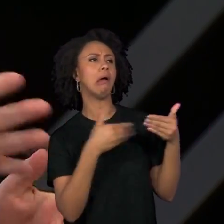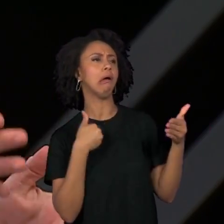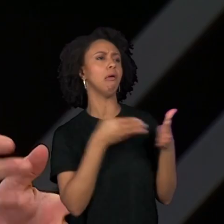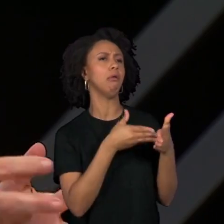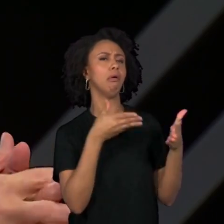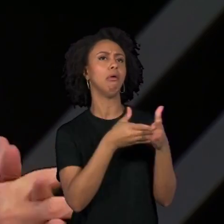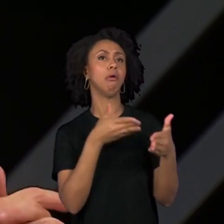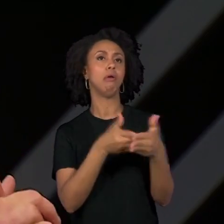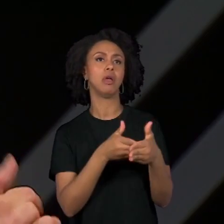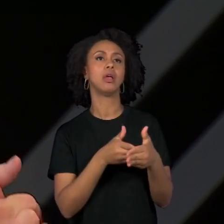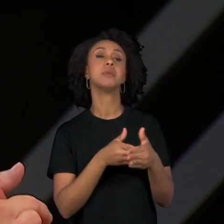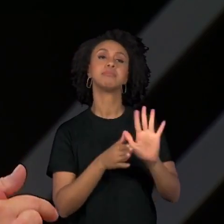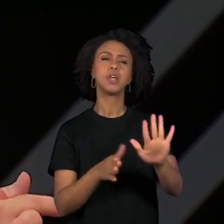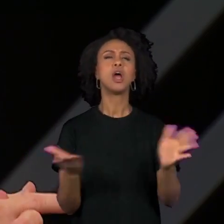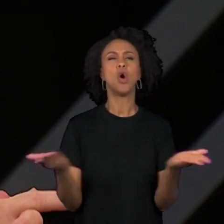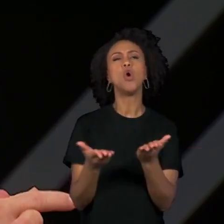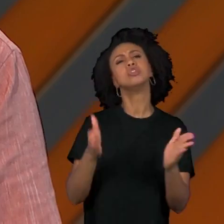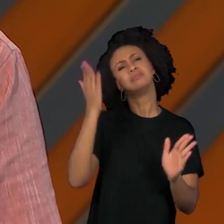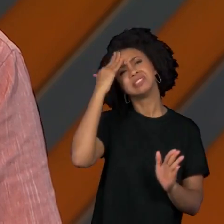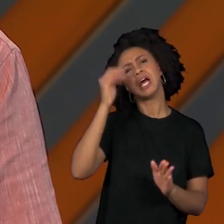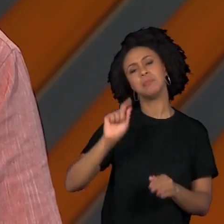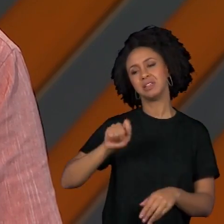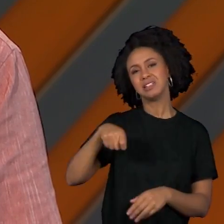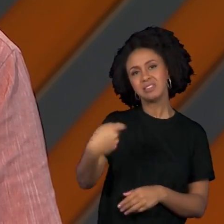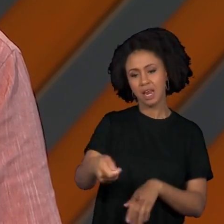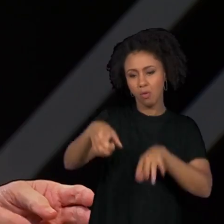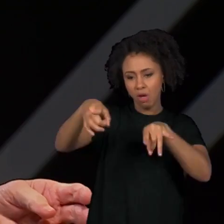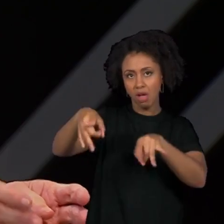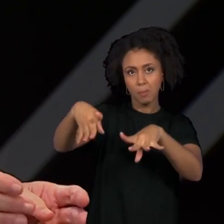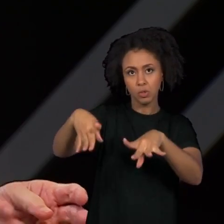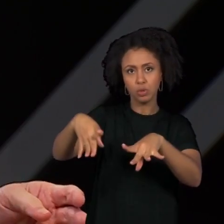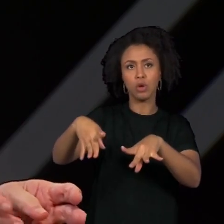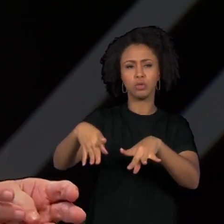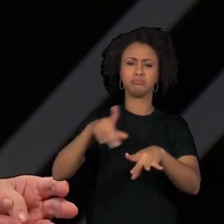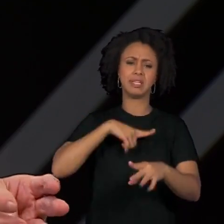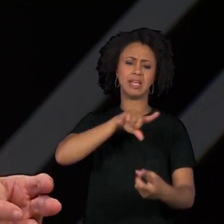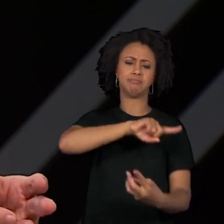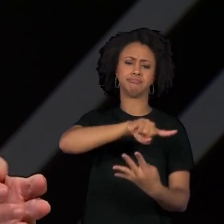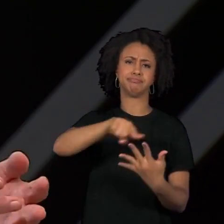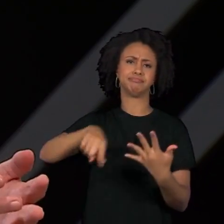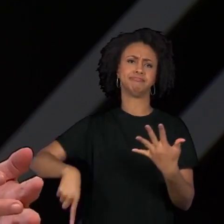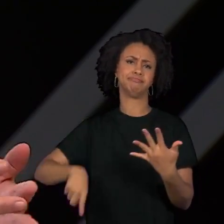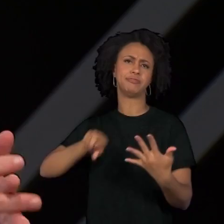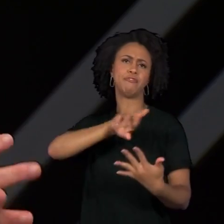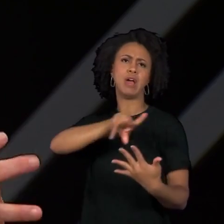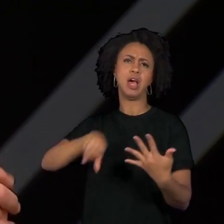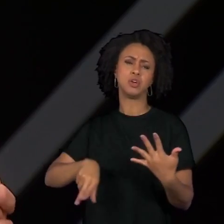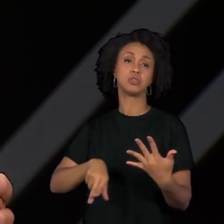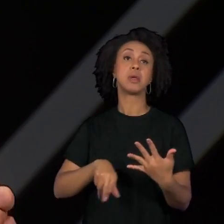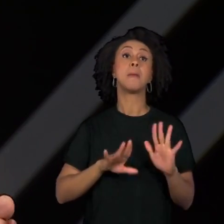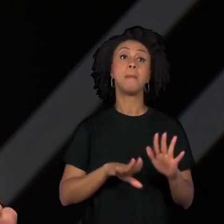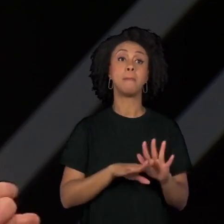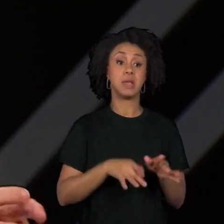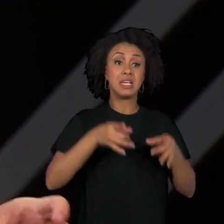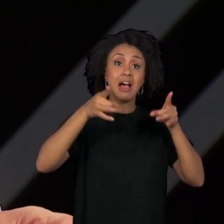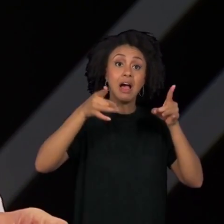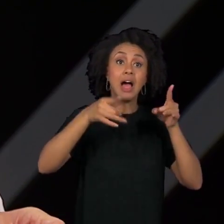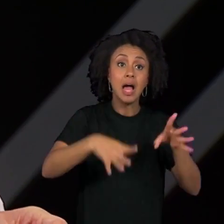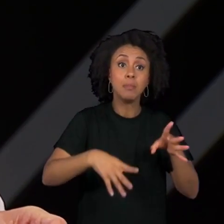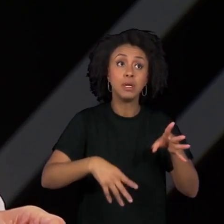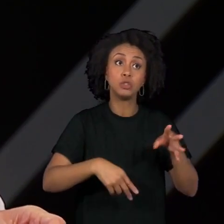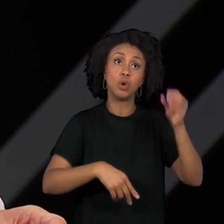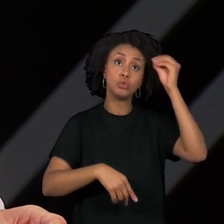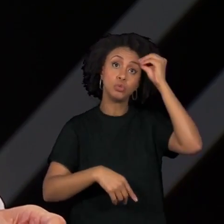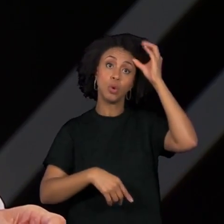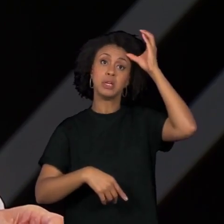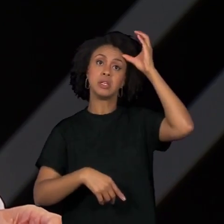Existem vários tipos de abandono. E esse abandono intelectual, ele é praticamente irreversível se